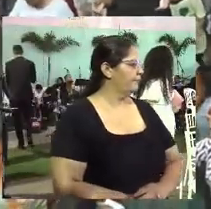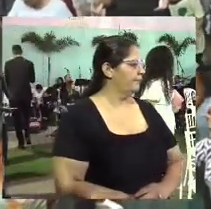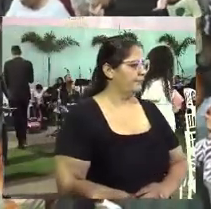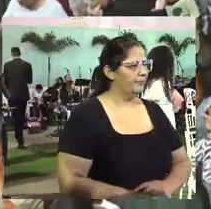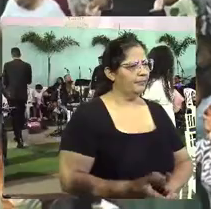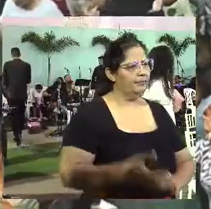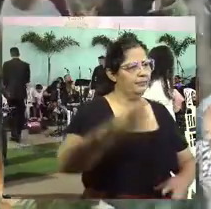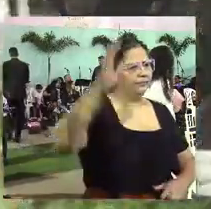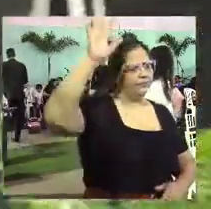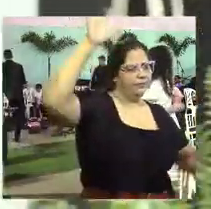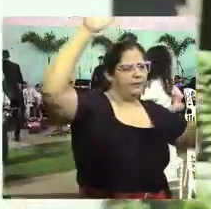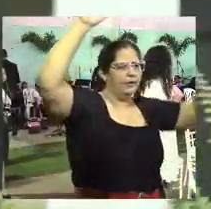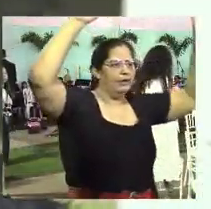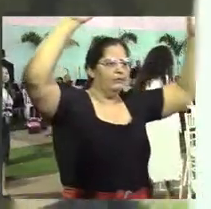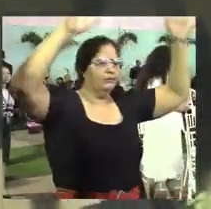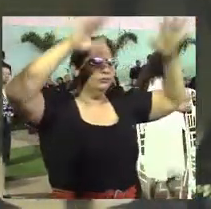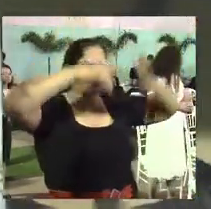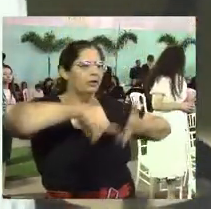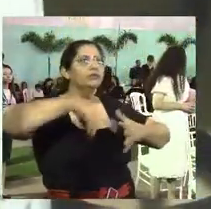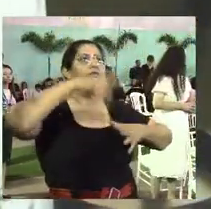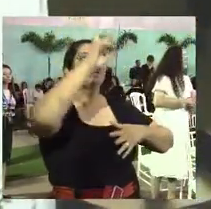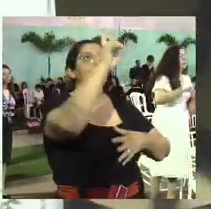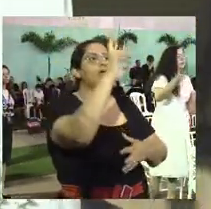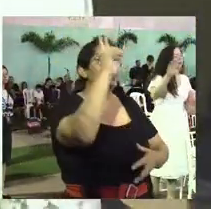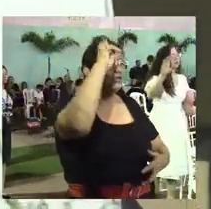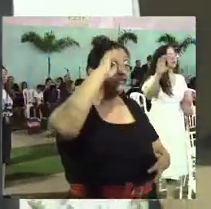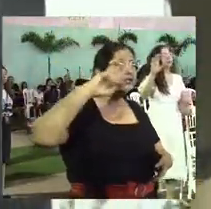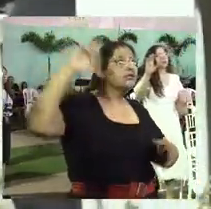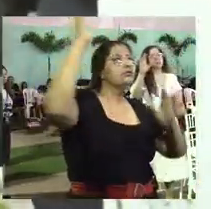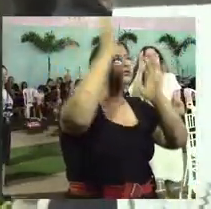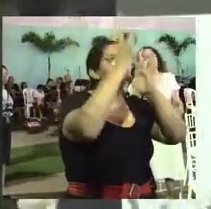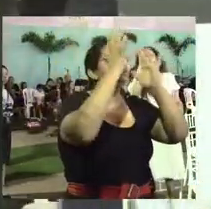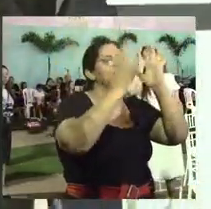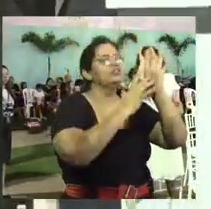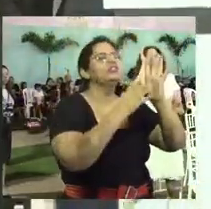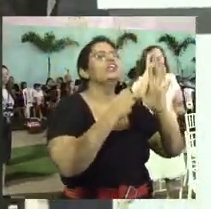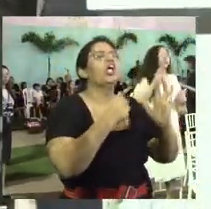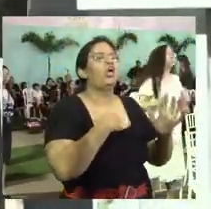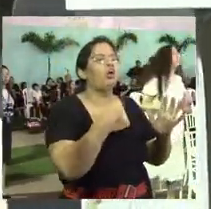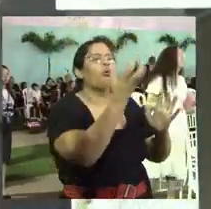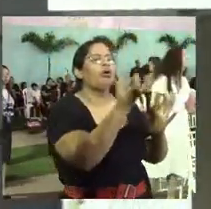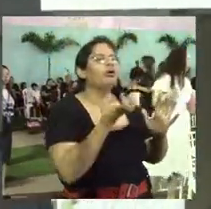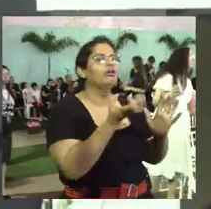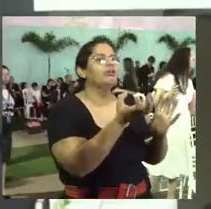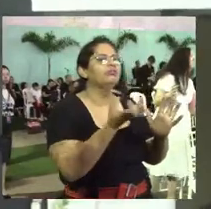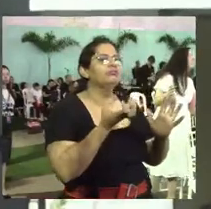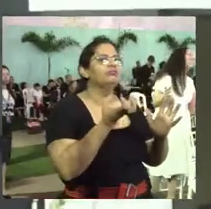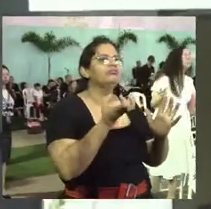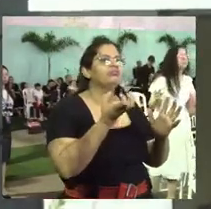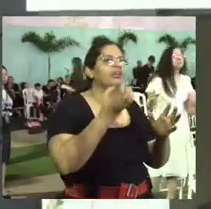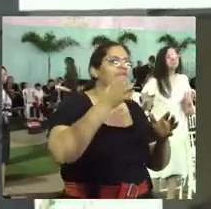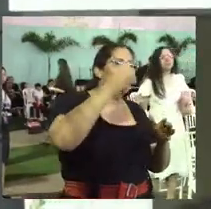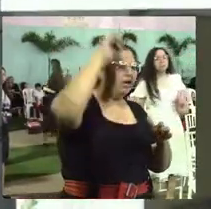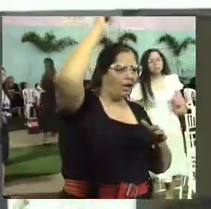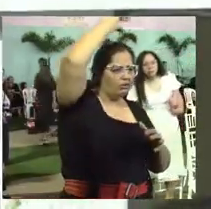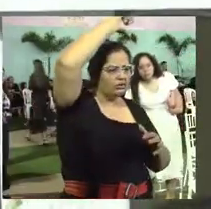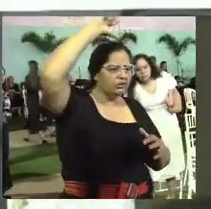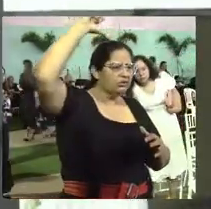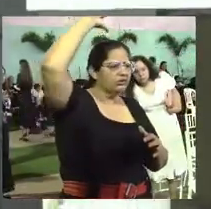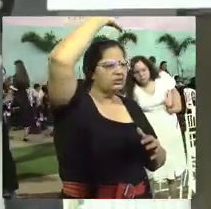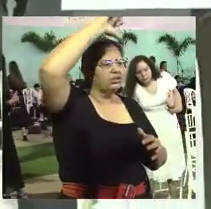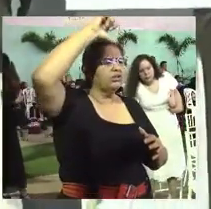levante as suas mãozinhas para o céu diga senhor Jesus diga eu quero a unção